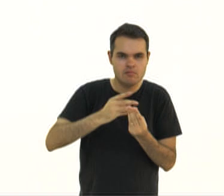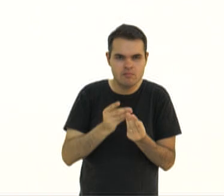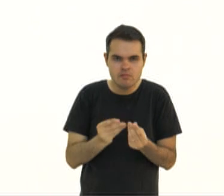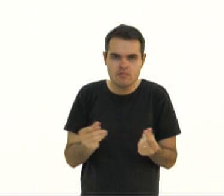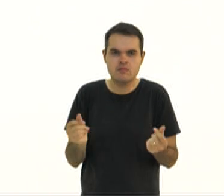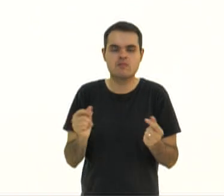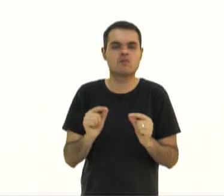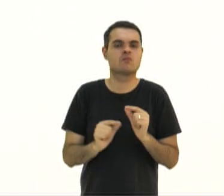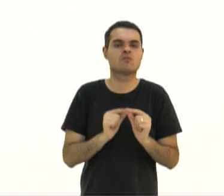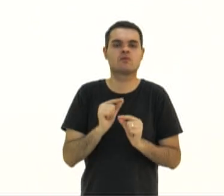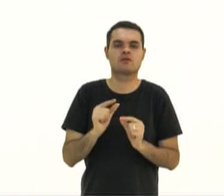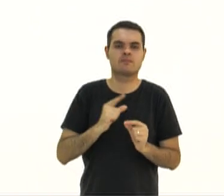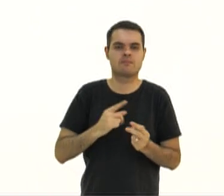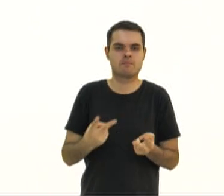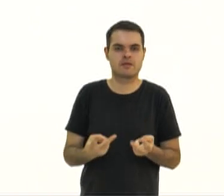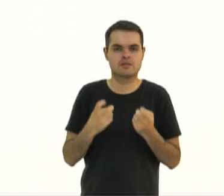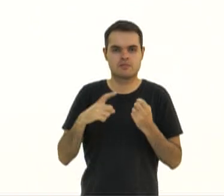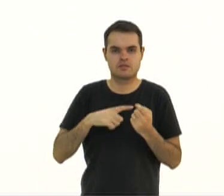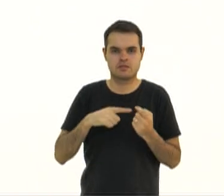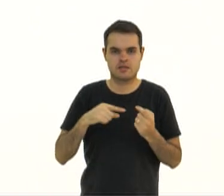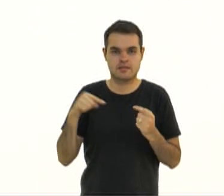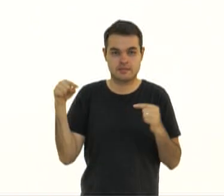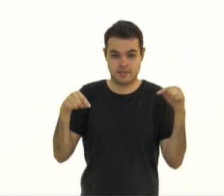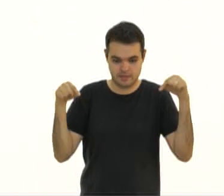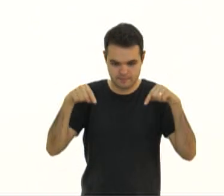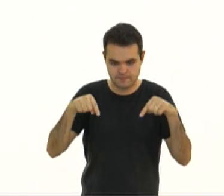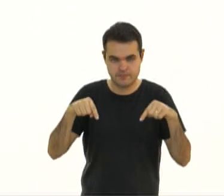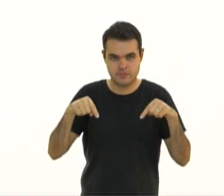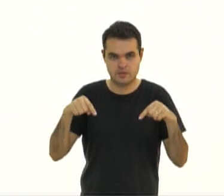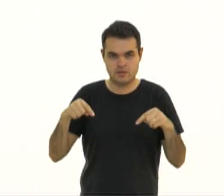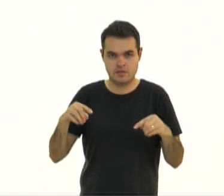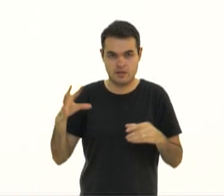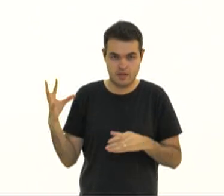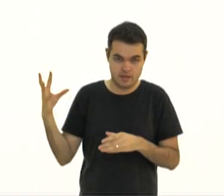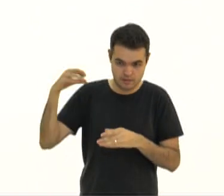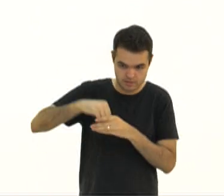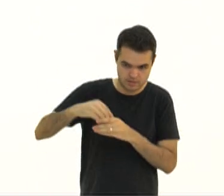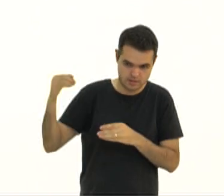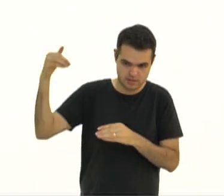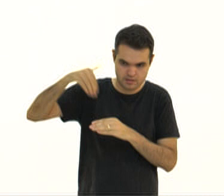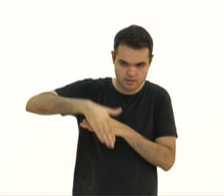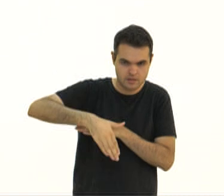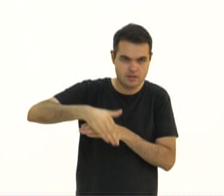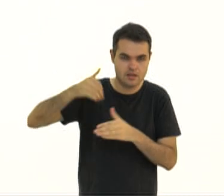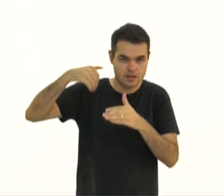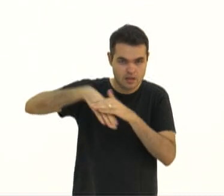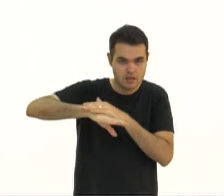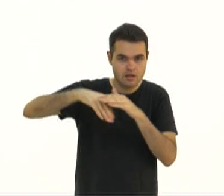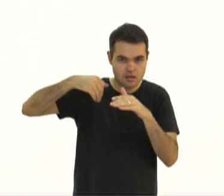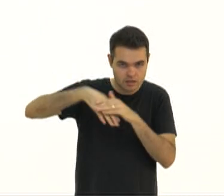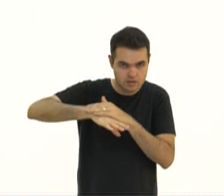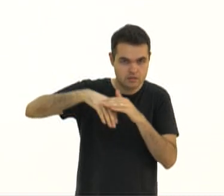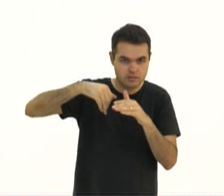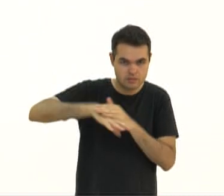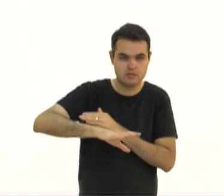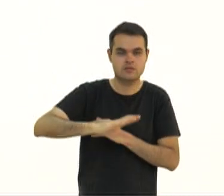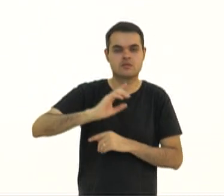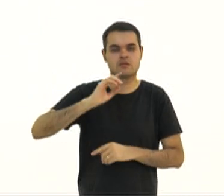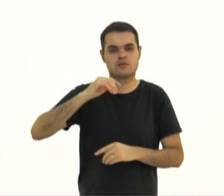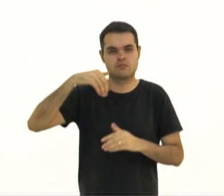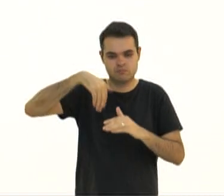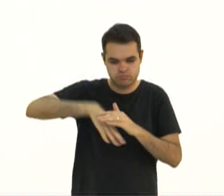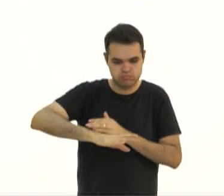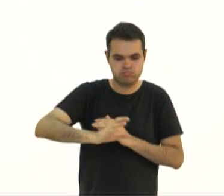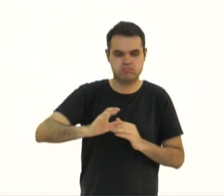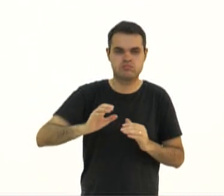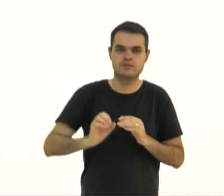desse biodigestor. Perceba pela seta que nós temos aqui, ó, certo? Está entrando a ideia de entrada, certo? Uma ideia de fluxo aqui. Tem uma entrada, entra no